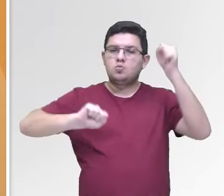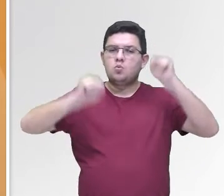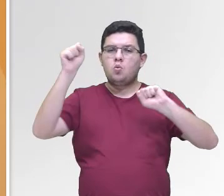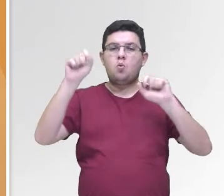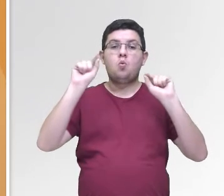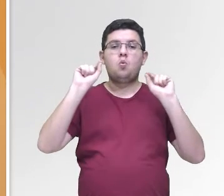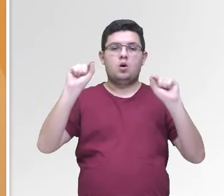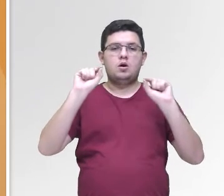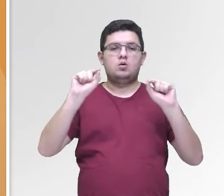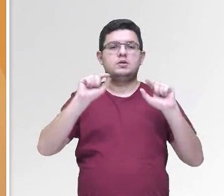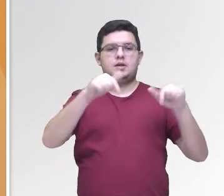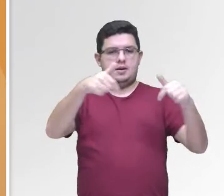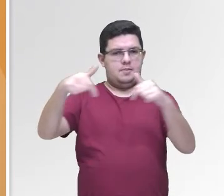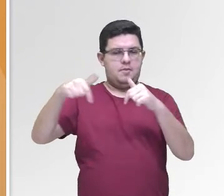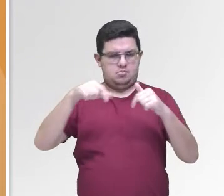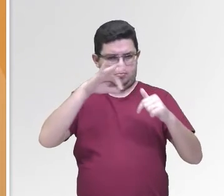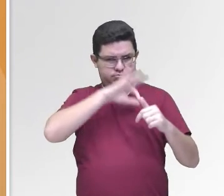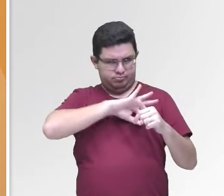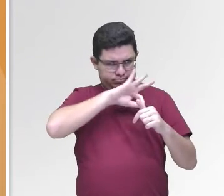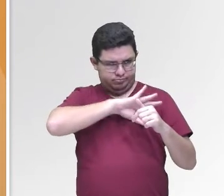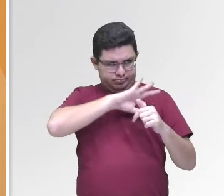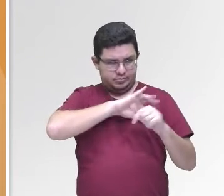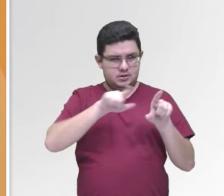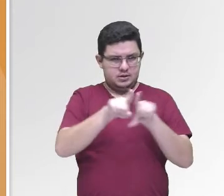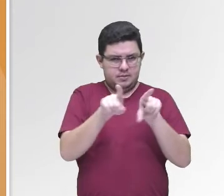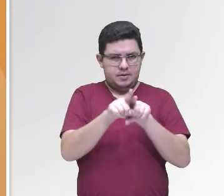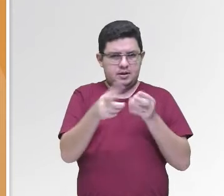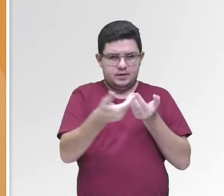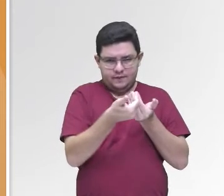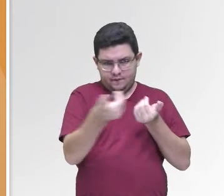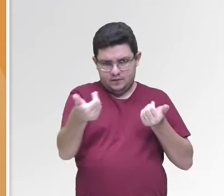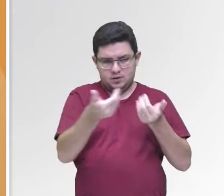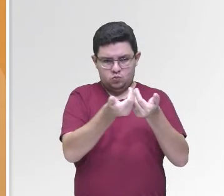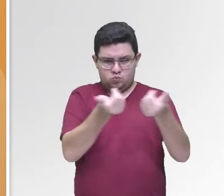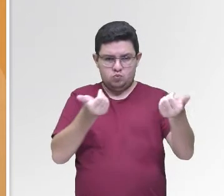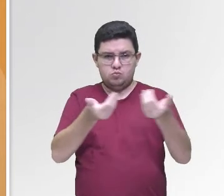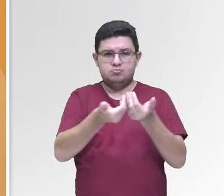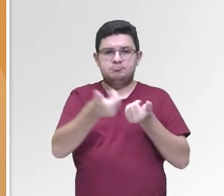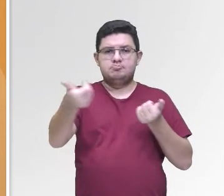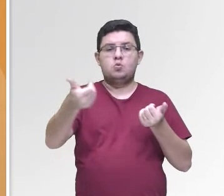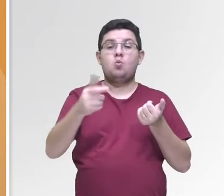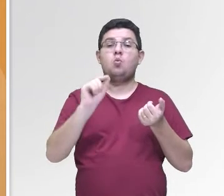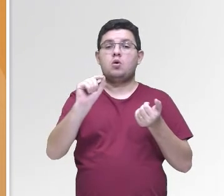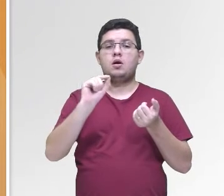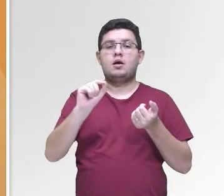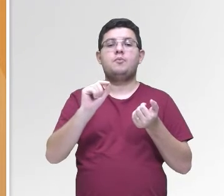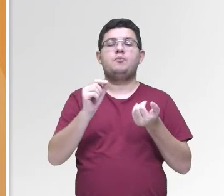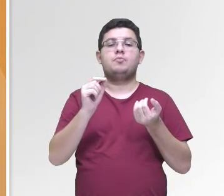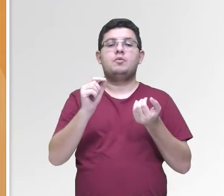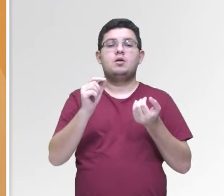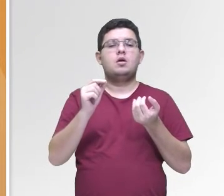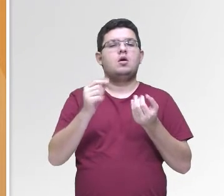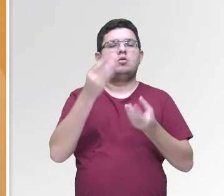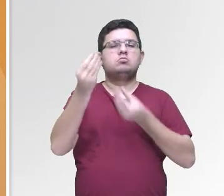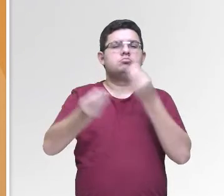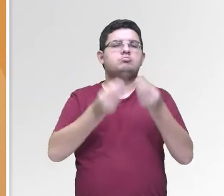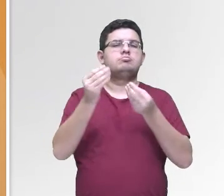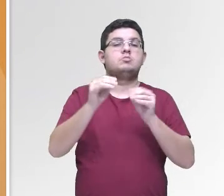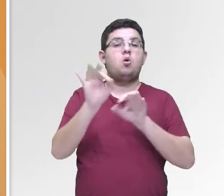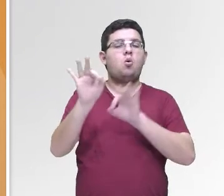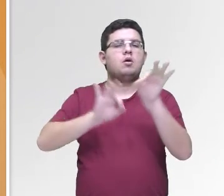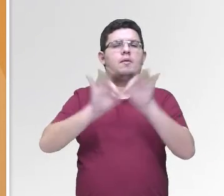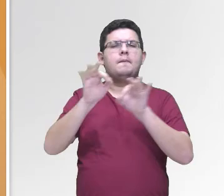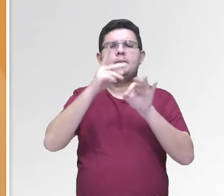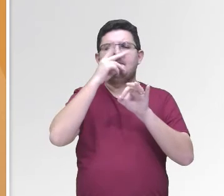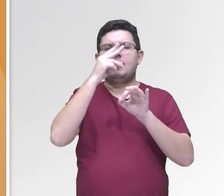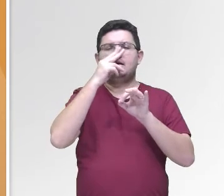esse trabalho assalariado, essa divisão social do trabalho, acontecia ainda de uma forma um